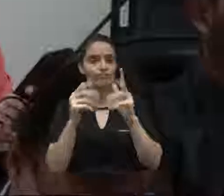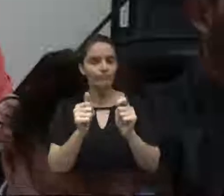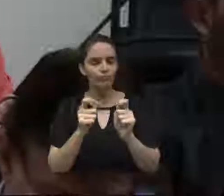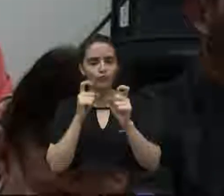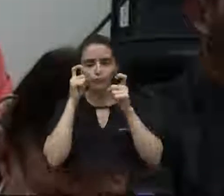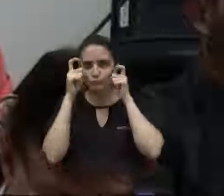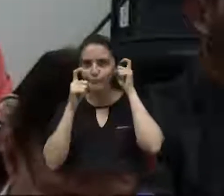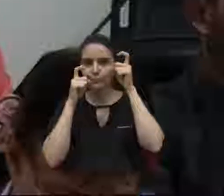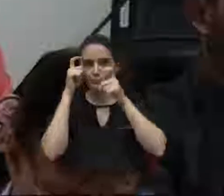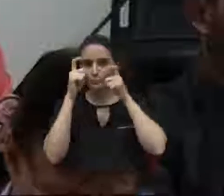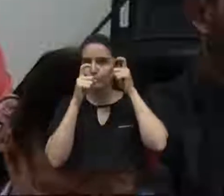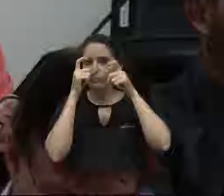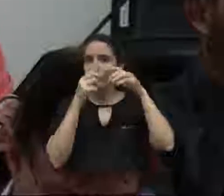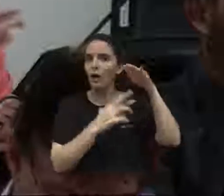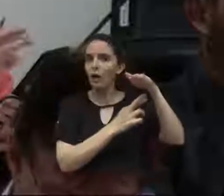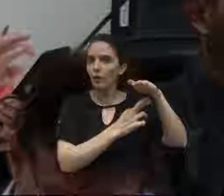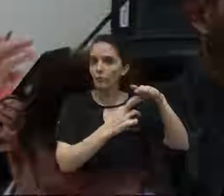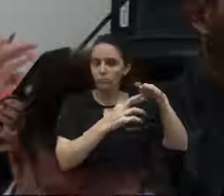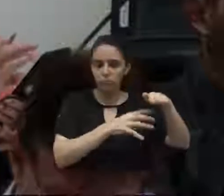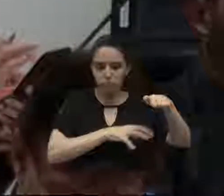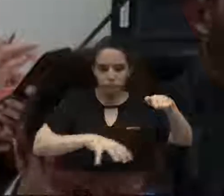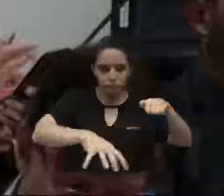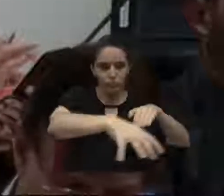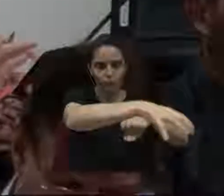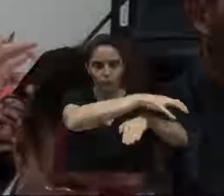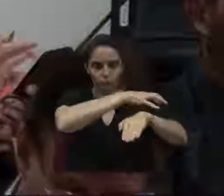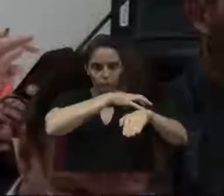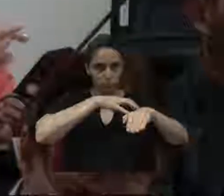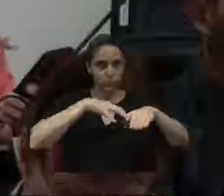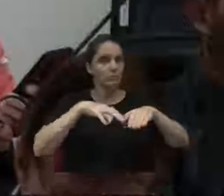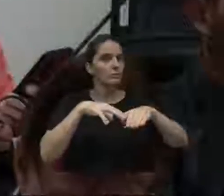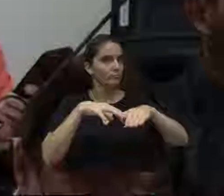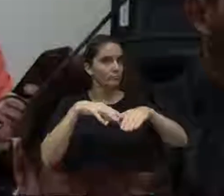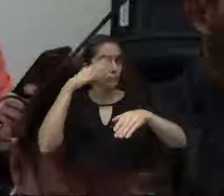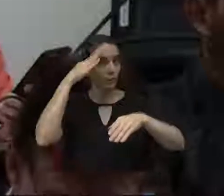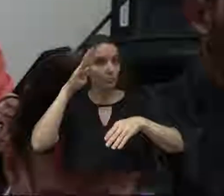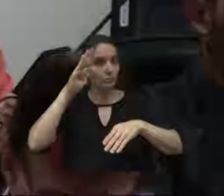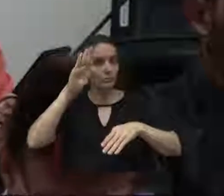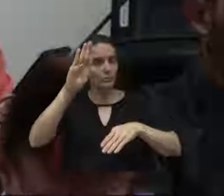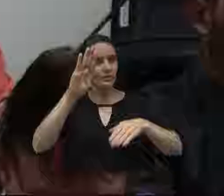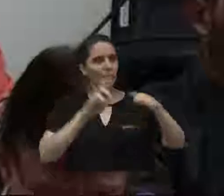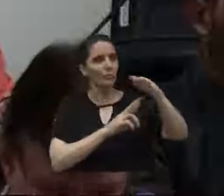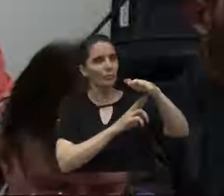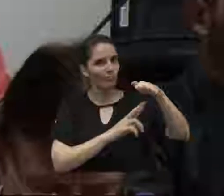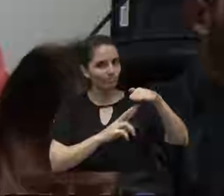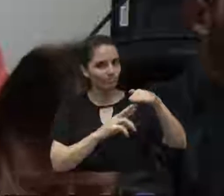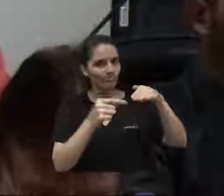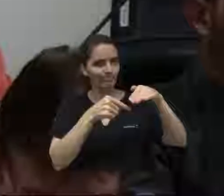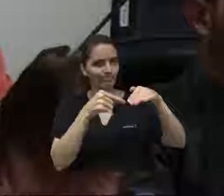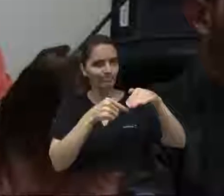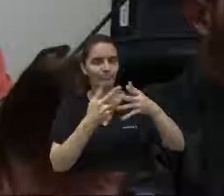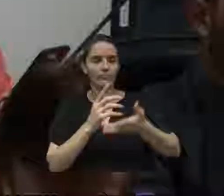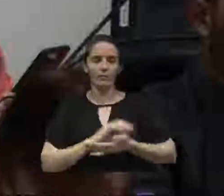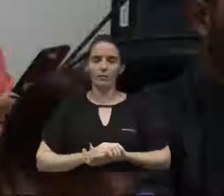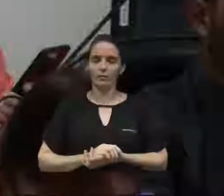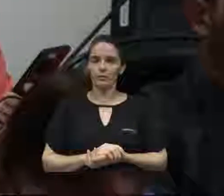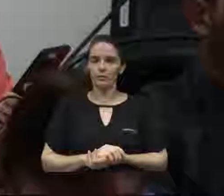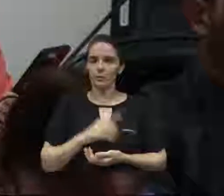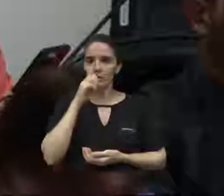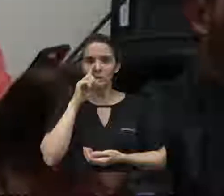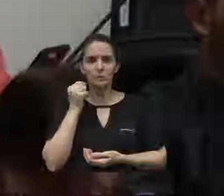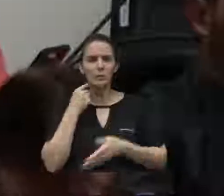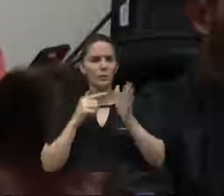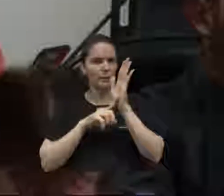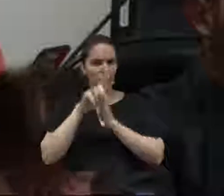aquela área ali, com aquela região e principalmente com a rodoviária. Eu fiz